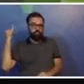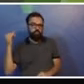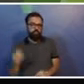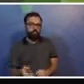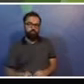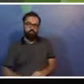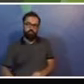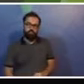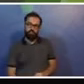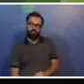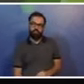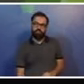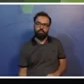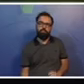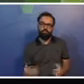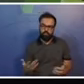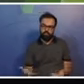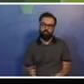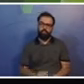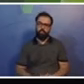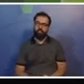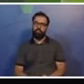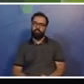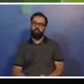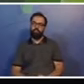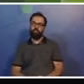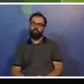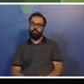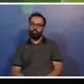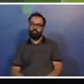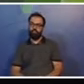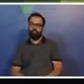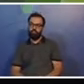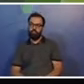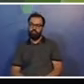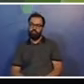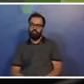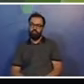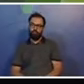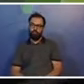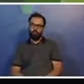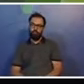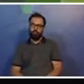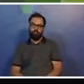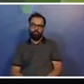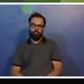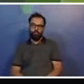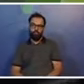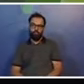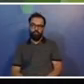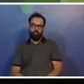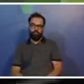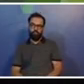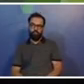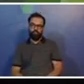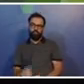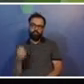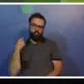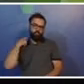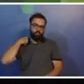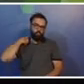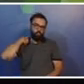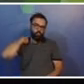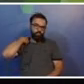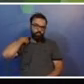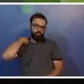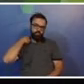também. Bom, disso daqui a gente chega nisso daqui da mesma maneira. Então, tanto faz qual